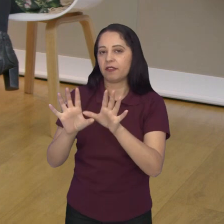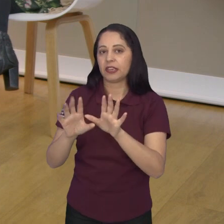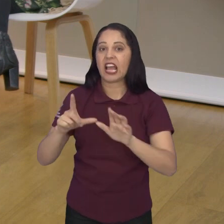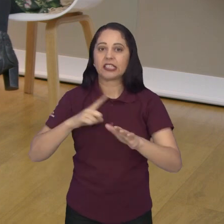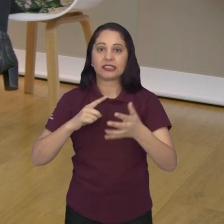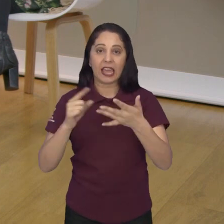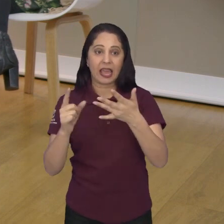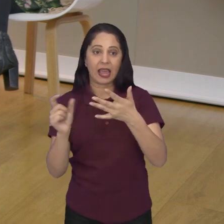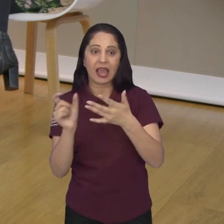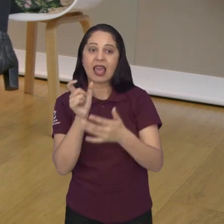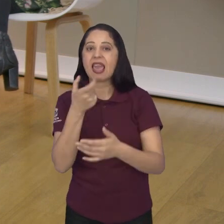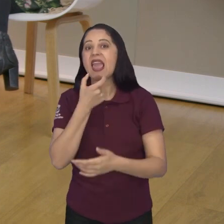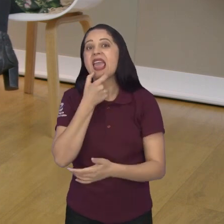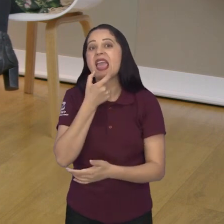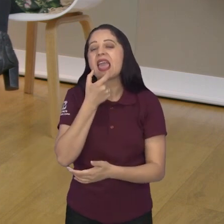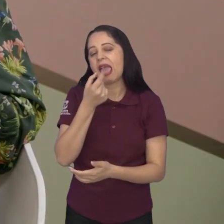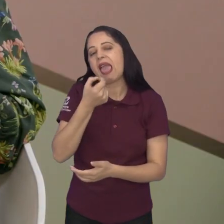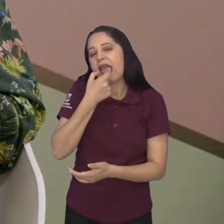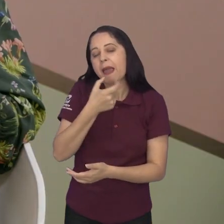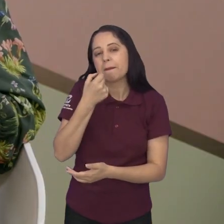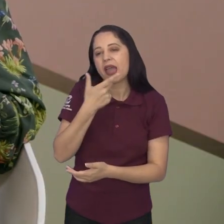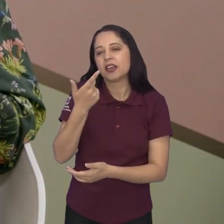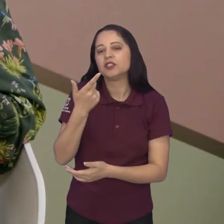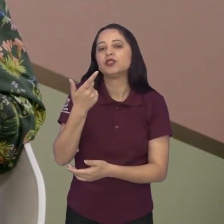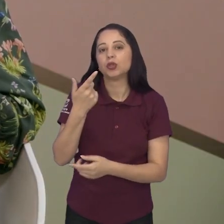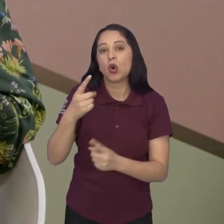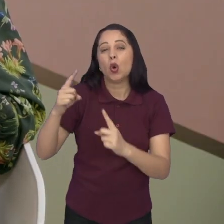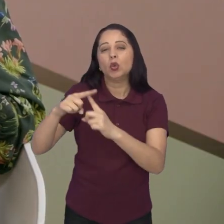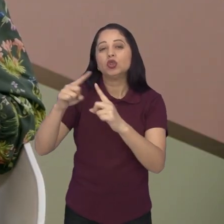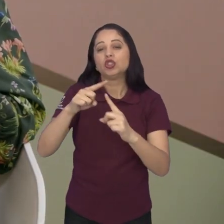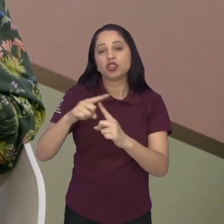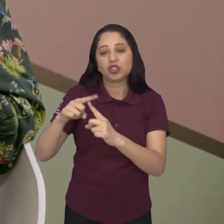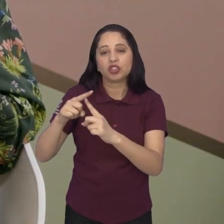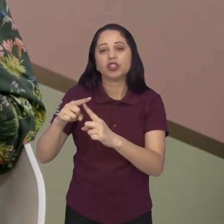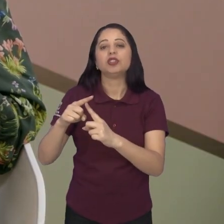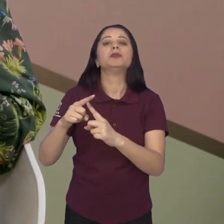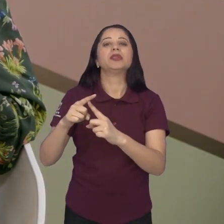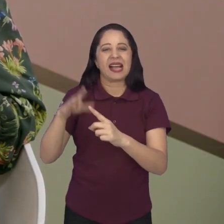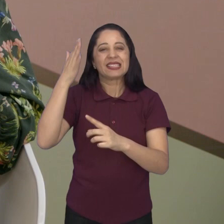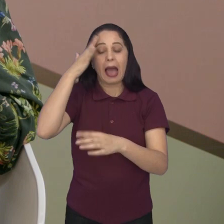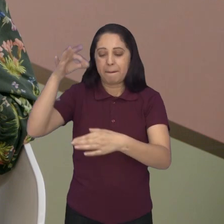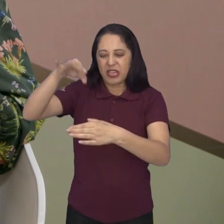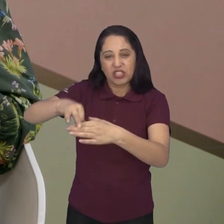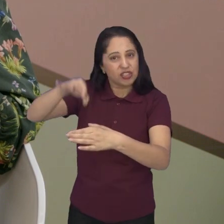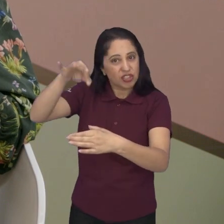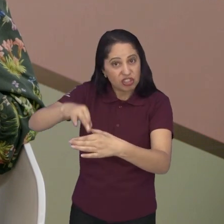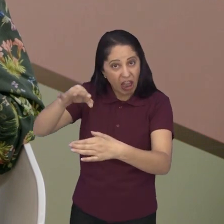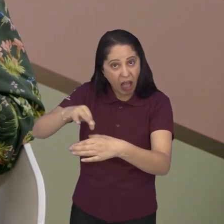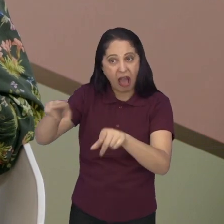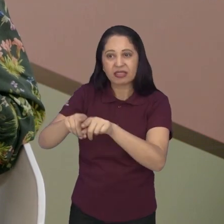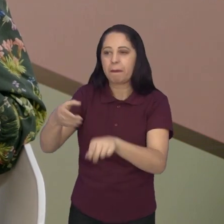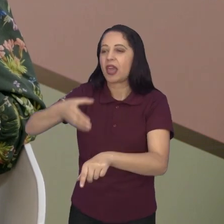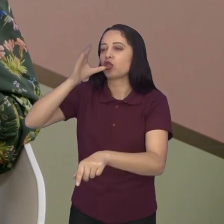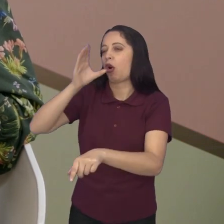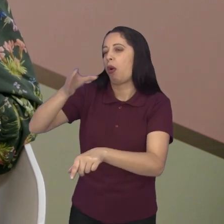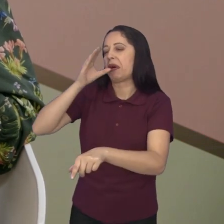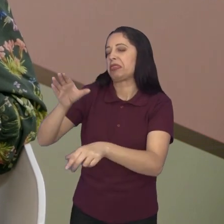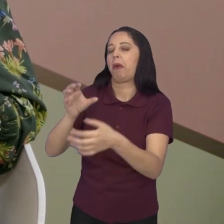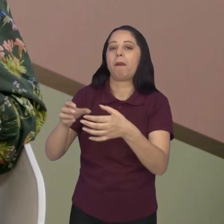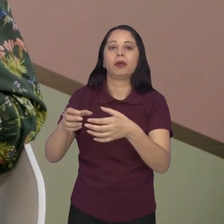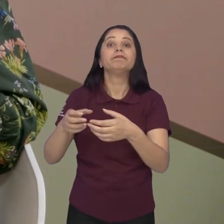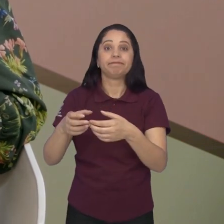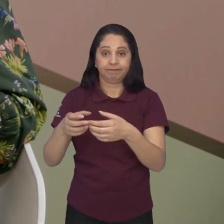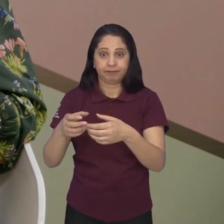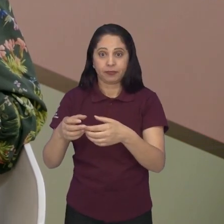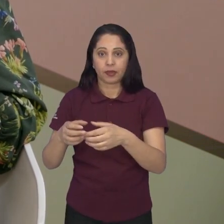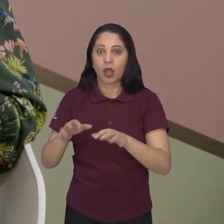anti-inflamatório. Existem outros também, né? Medicações que prejudicam o fígado, mas essa é a principal. O uso de ervas, de chás, de forma